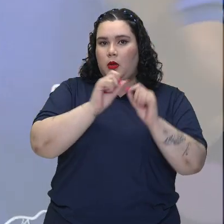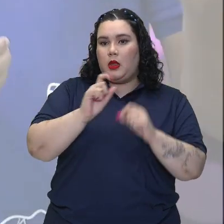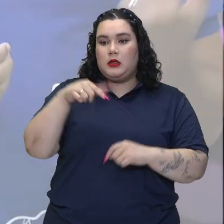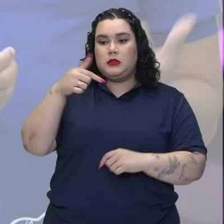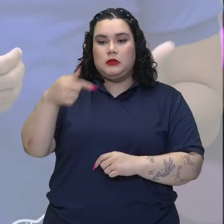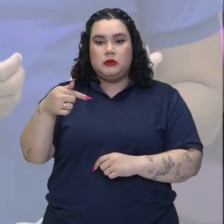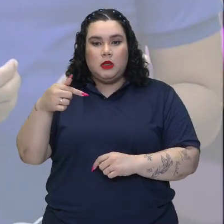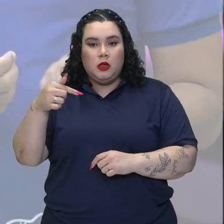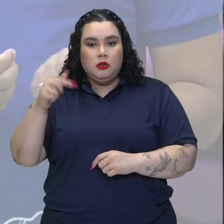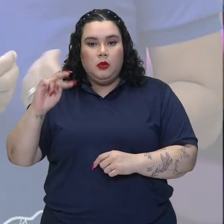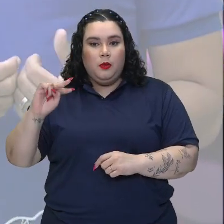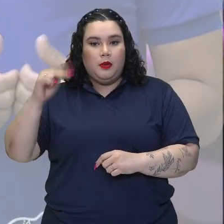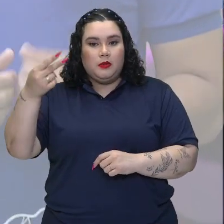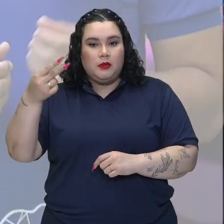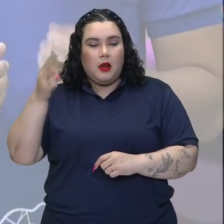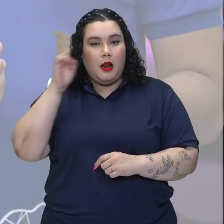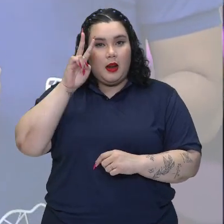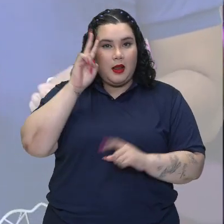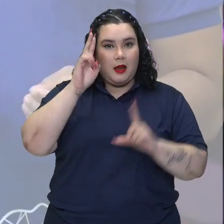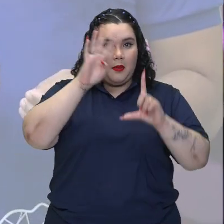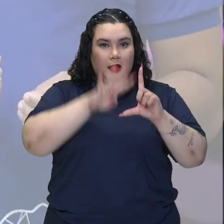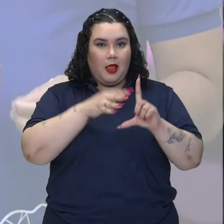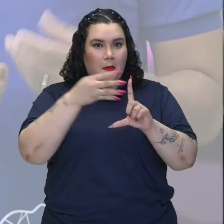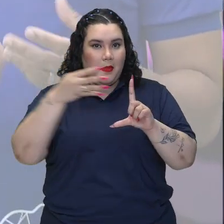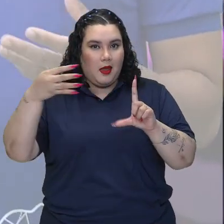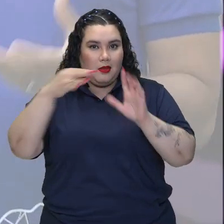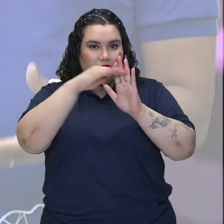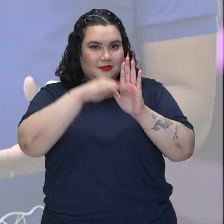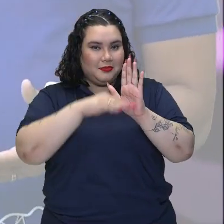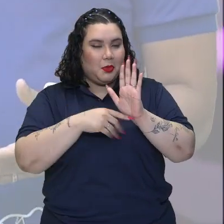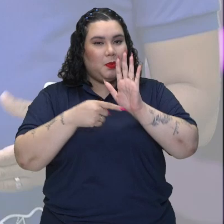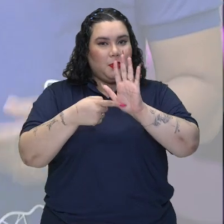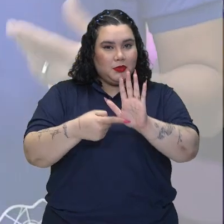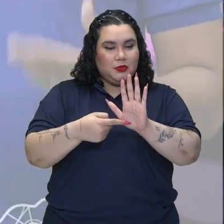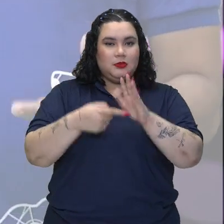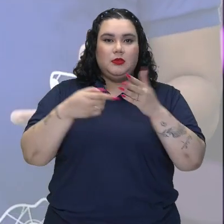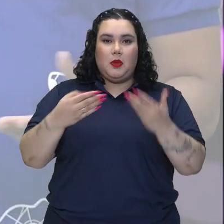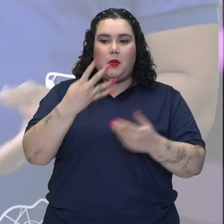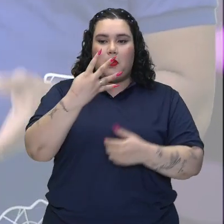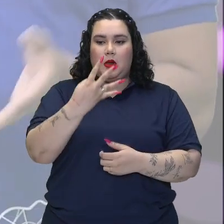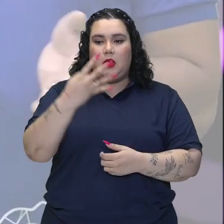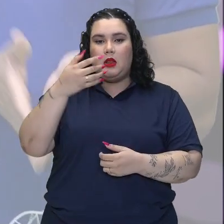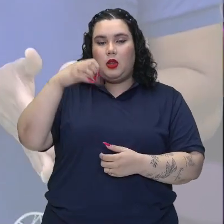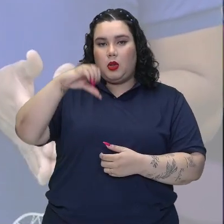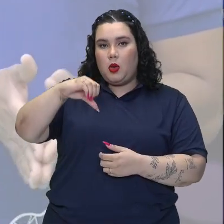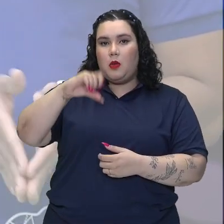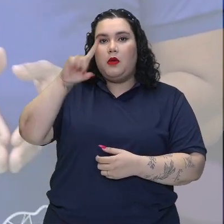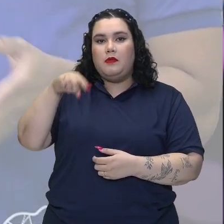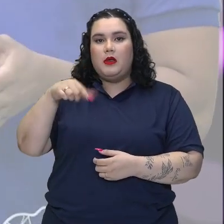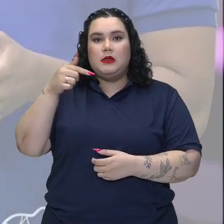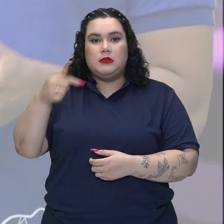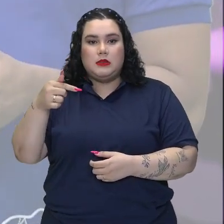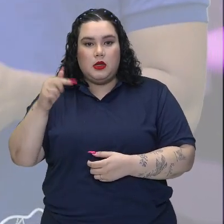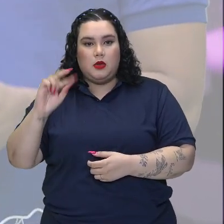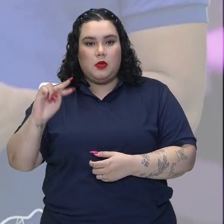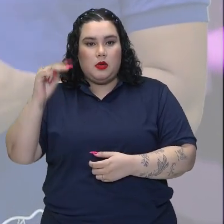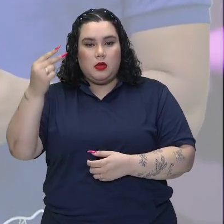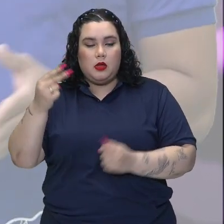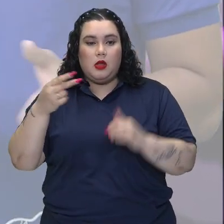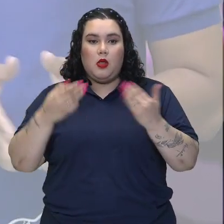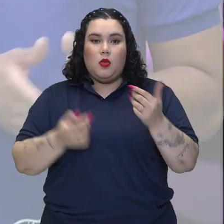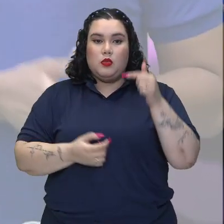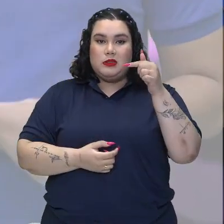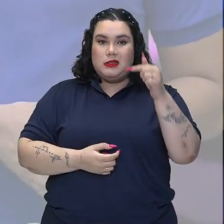Beleza, a gente acabou de ver lá na tabelinha que 49 é igual a 7 ao quadrado. Logo, o 7 é chamado de